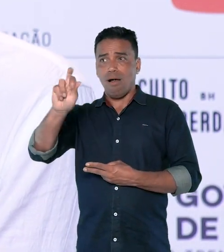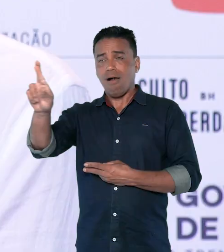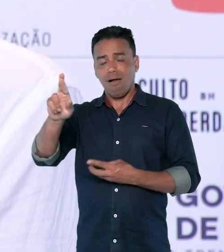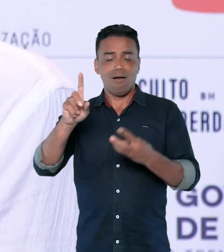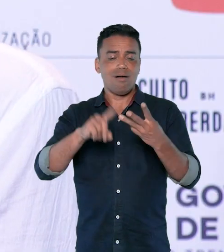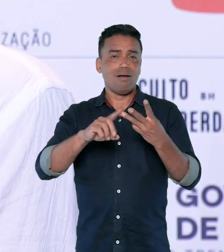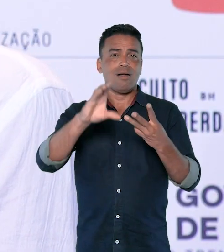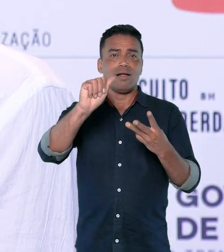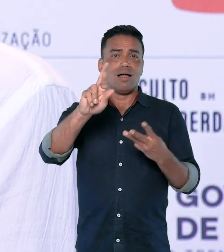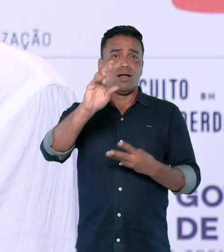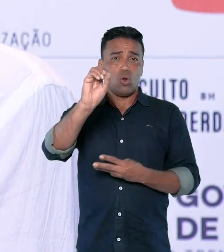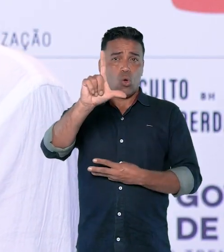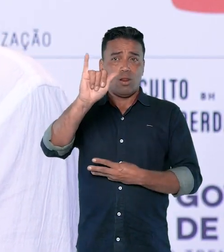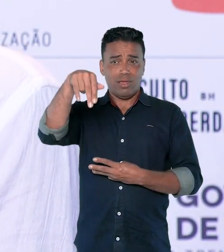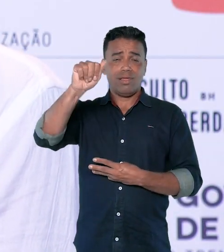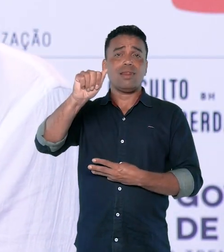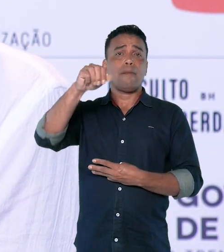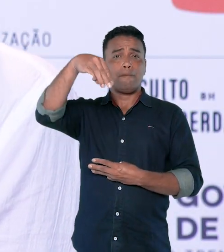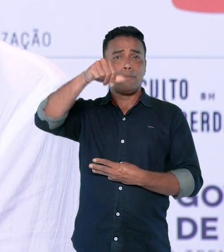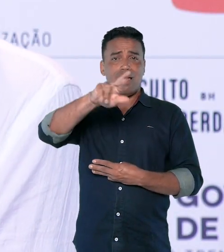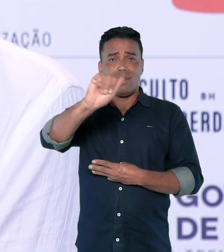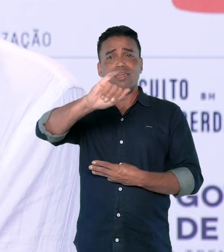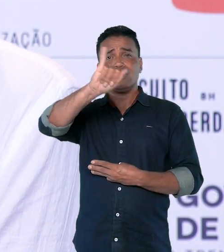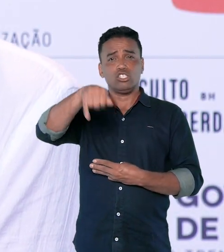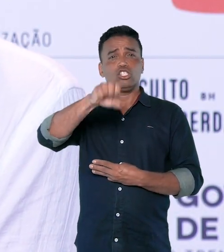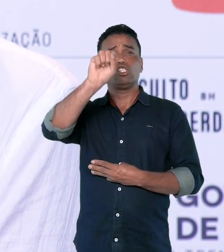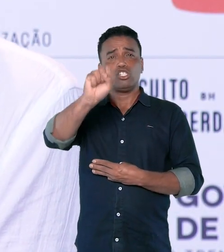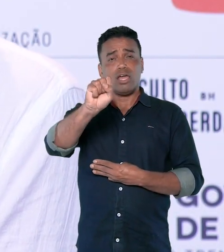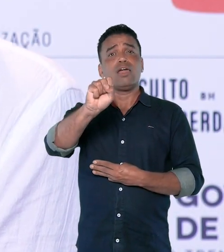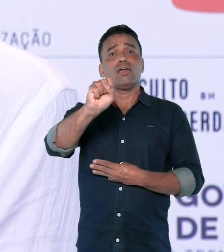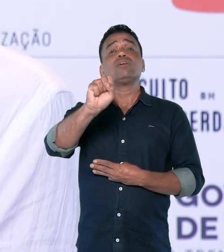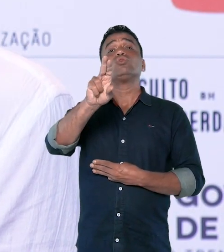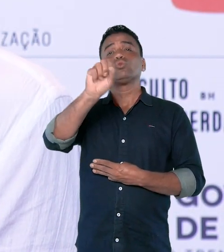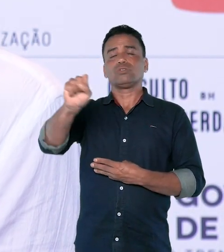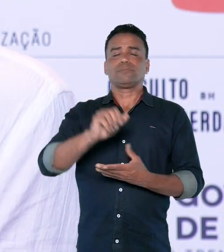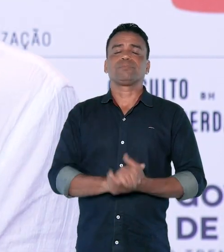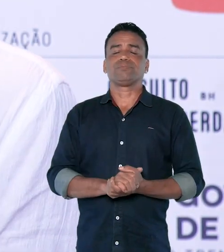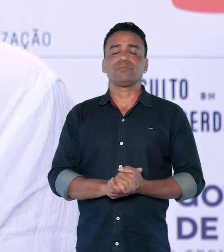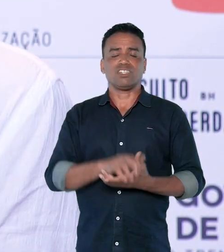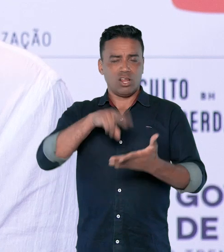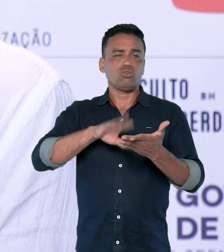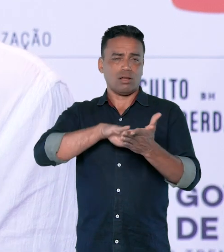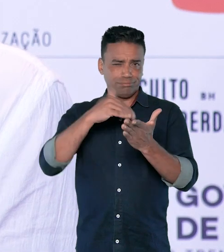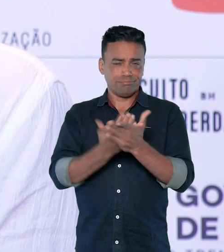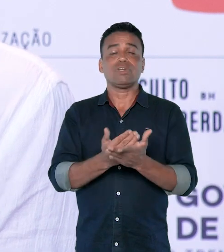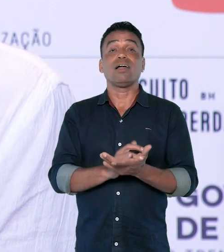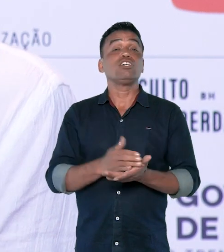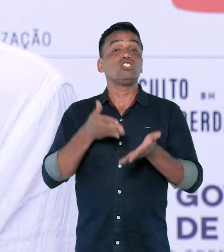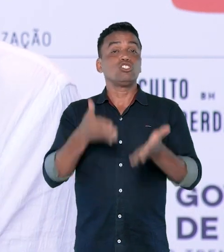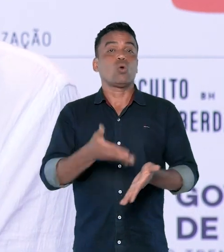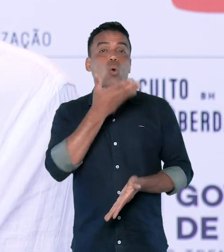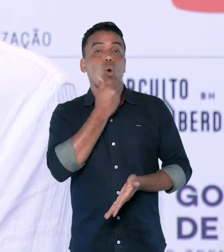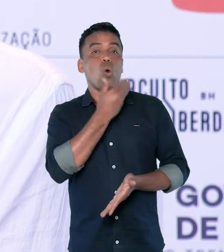Carolina Maria de Jesus, a gente, né, elas tinham assim, bastante... E aí chegou um aluno novo, um